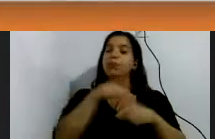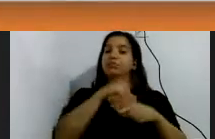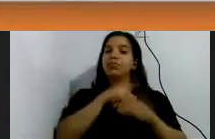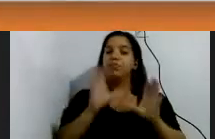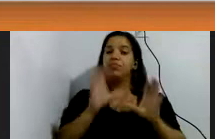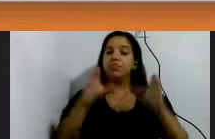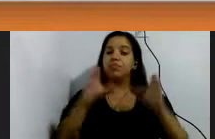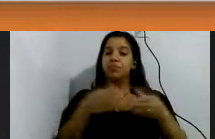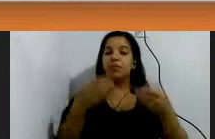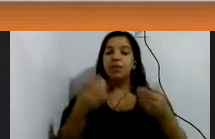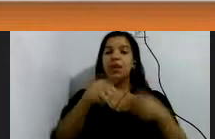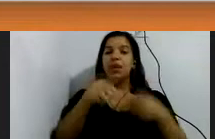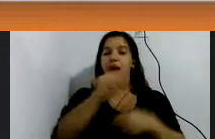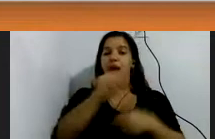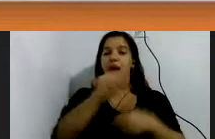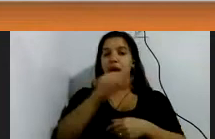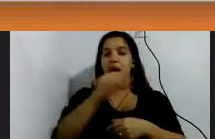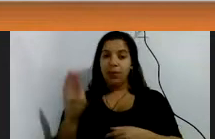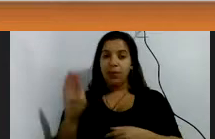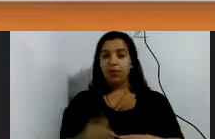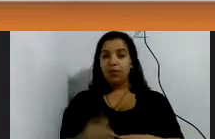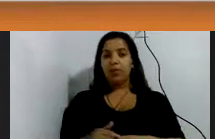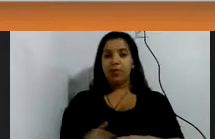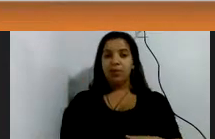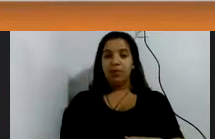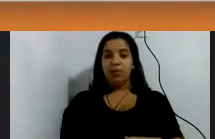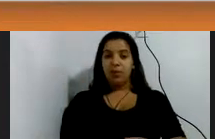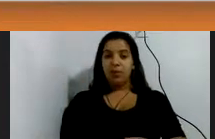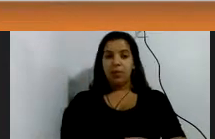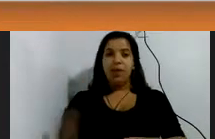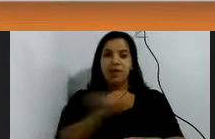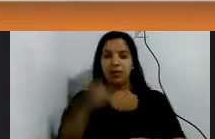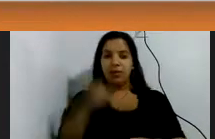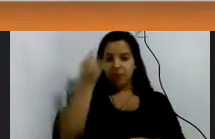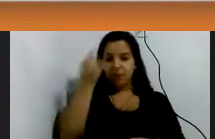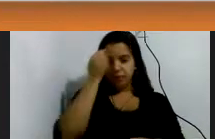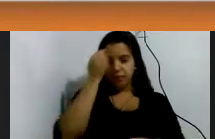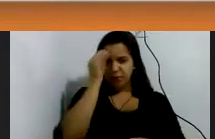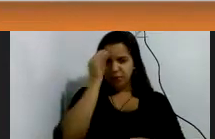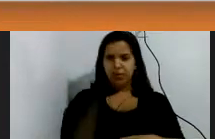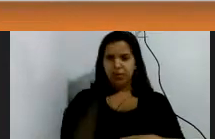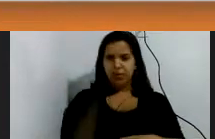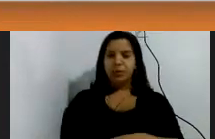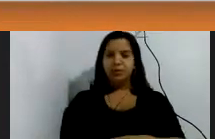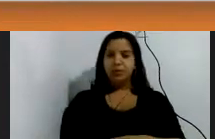das hemácias A e B? Deixa eu ver se todo mundo entendeu.